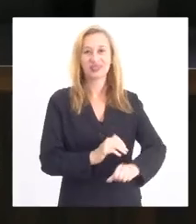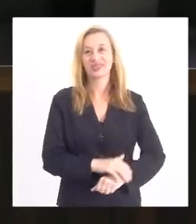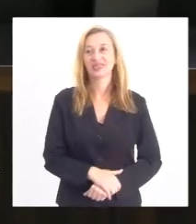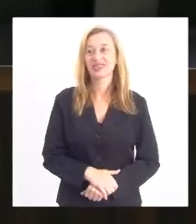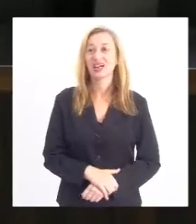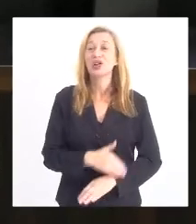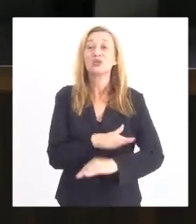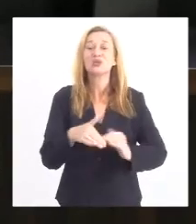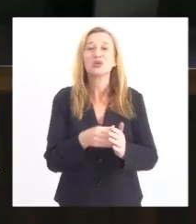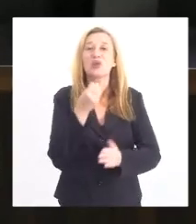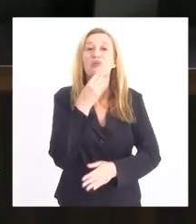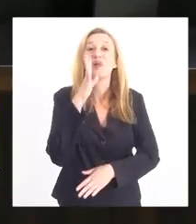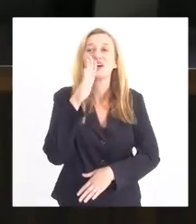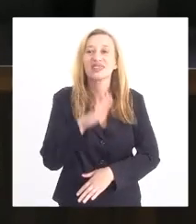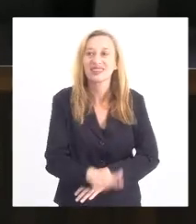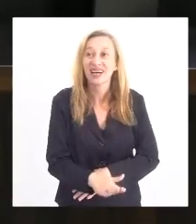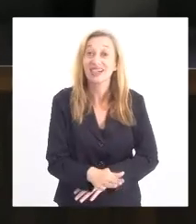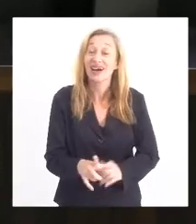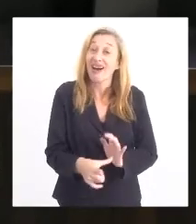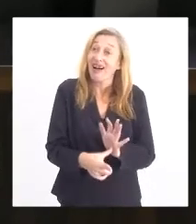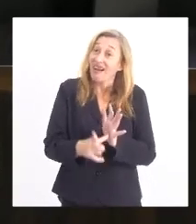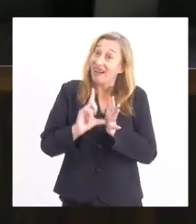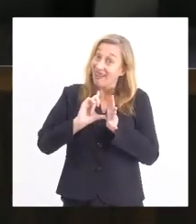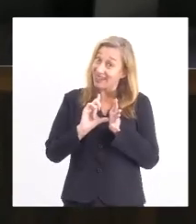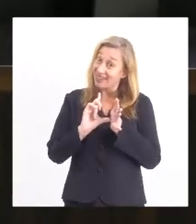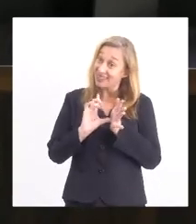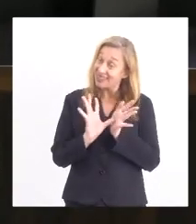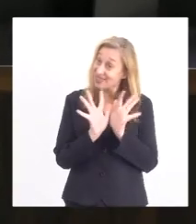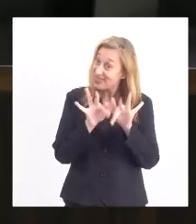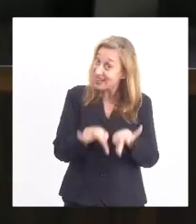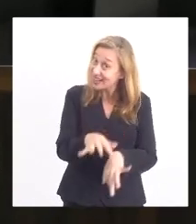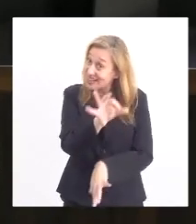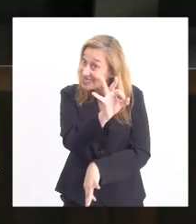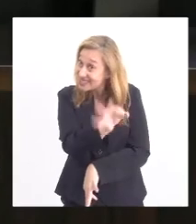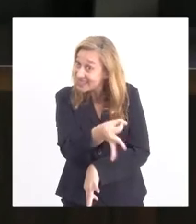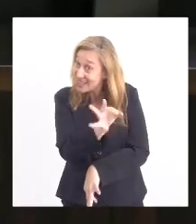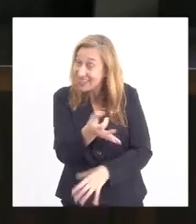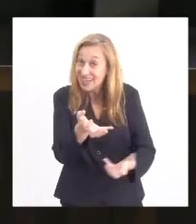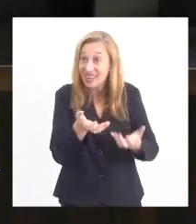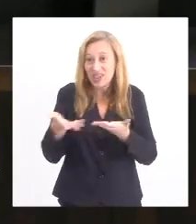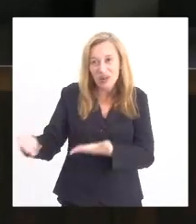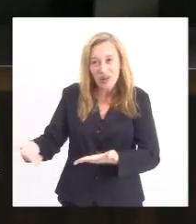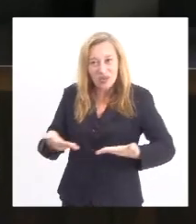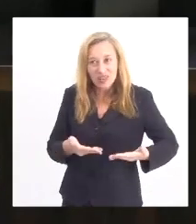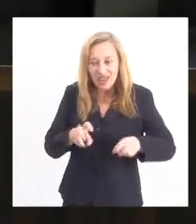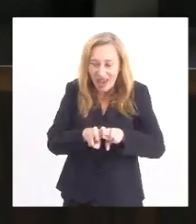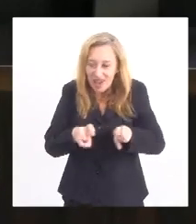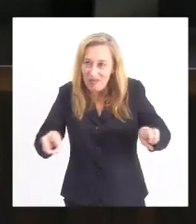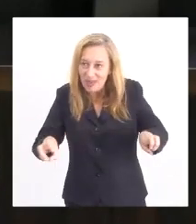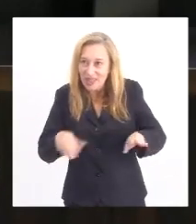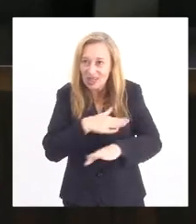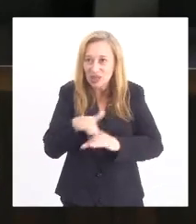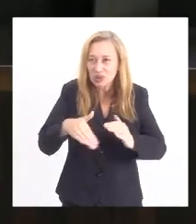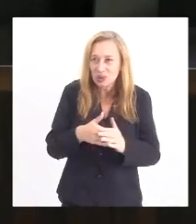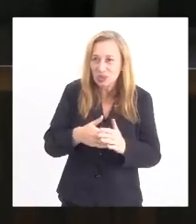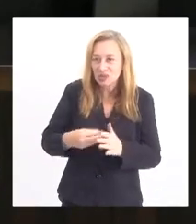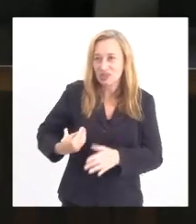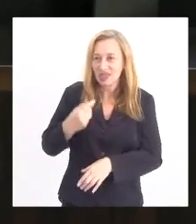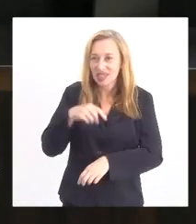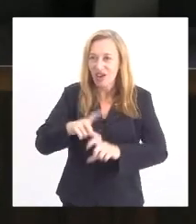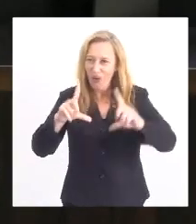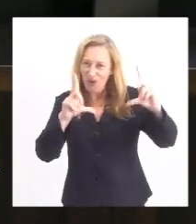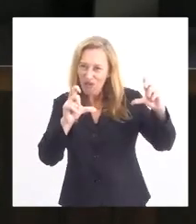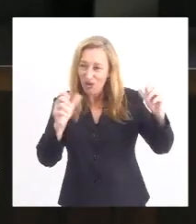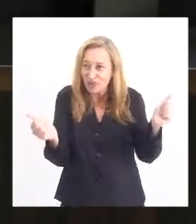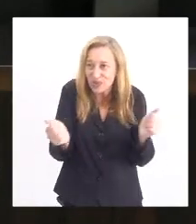Tenham todos uma boa tarde mas antes de concluir de fato queria convidar a mesa e todos aqui presente para